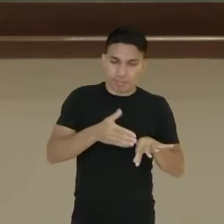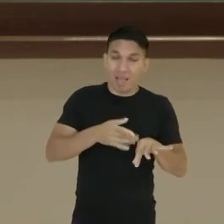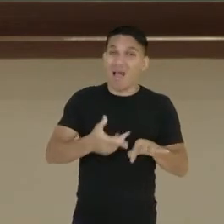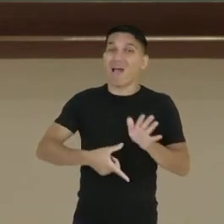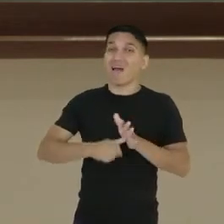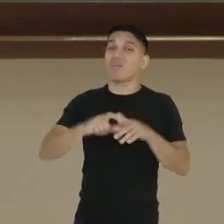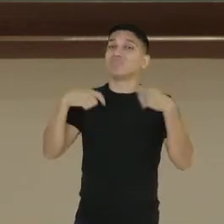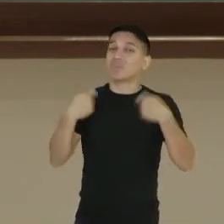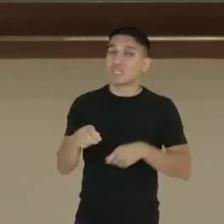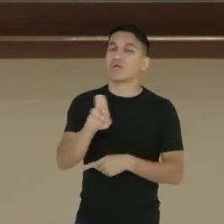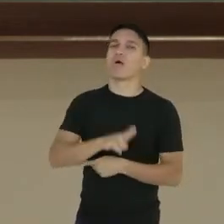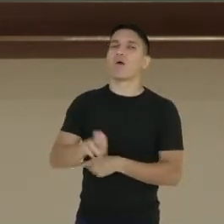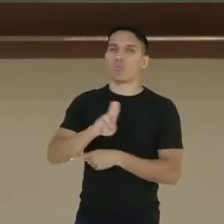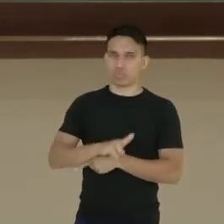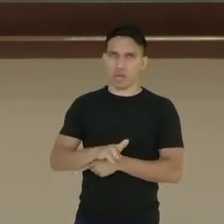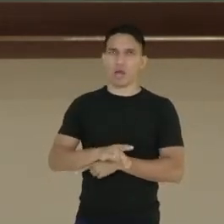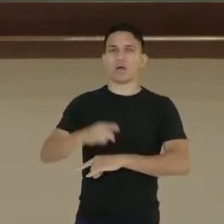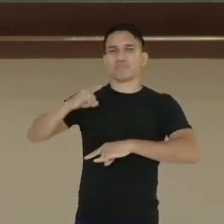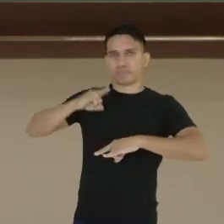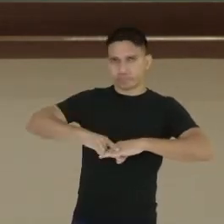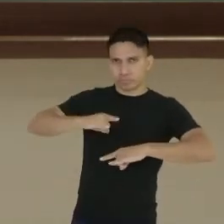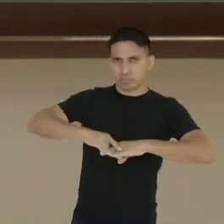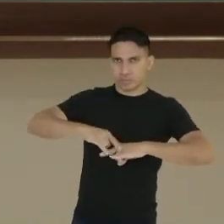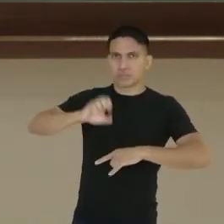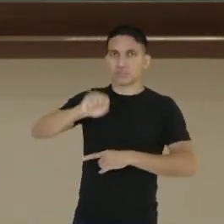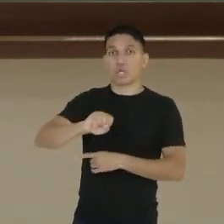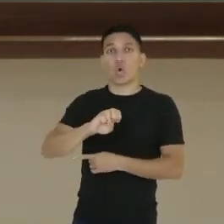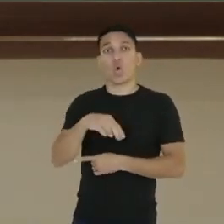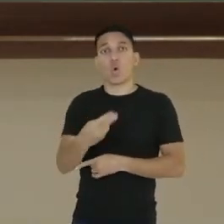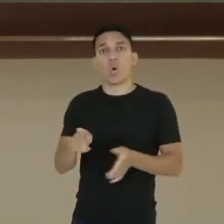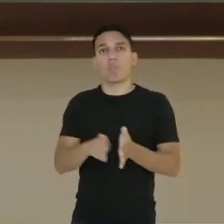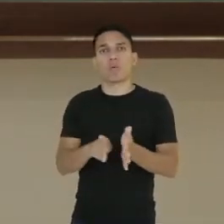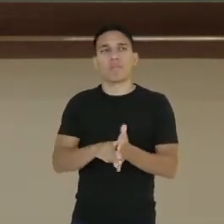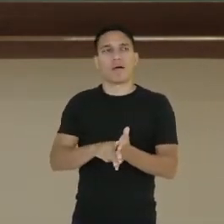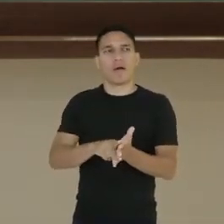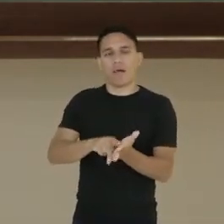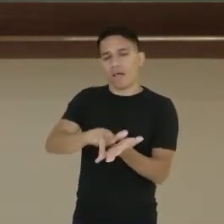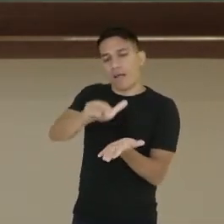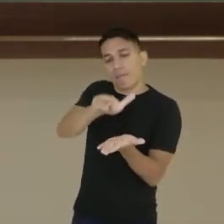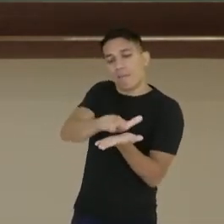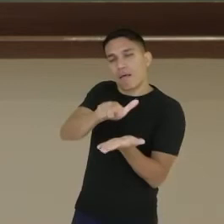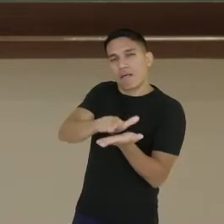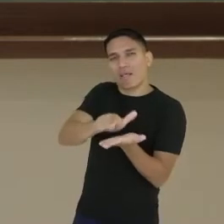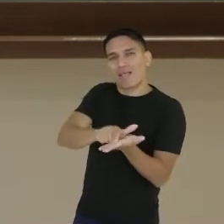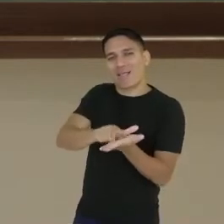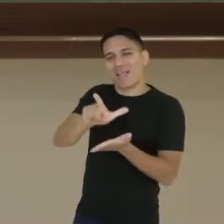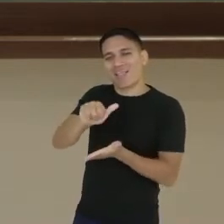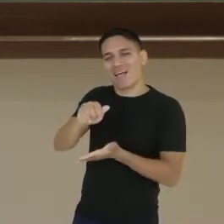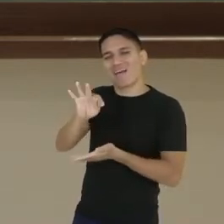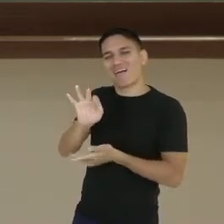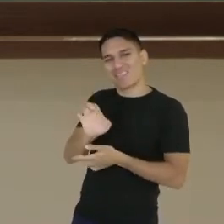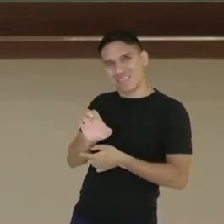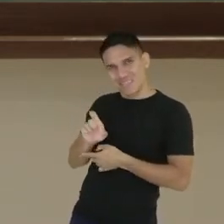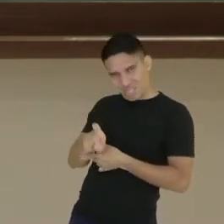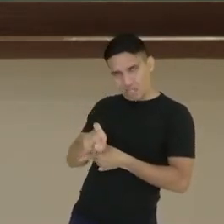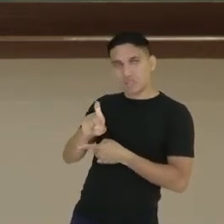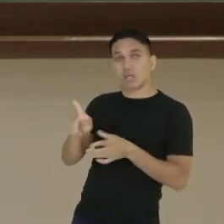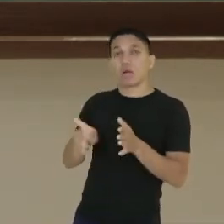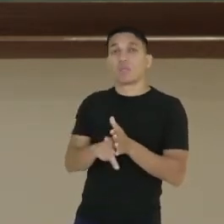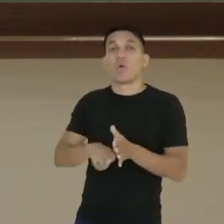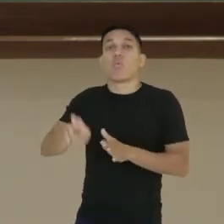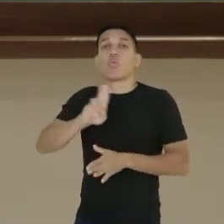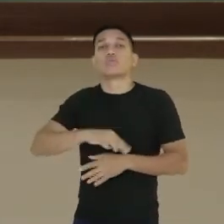devem usar camisinha ou então uma folha de látex que é colocada, por exemplo, na vulva, para